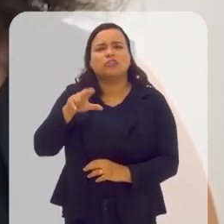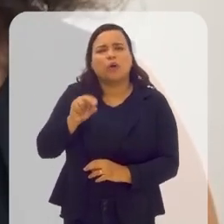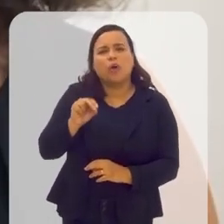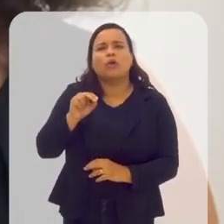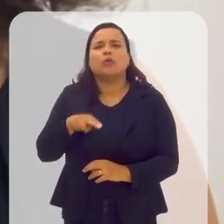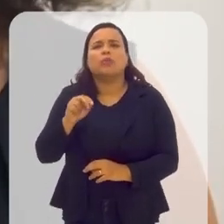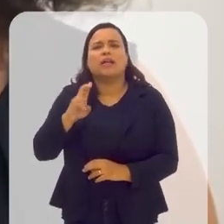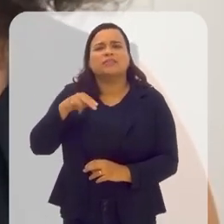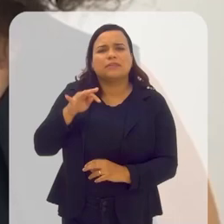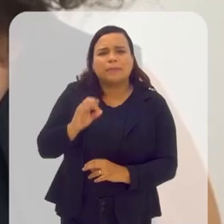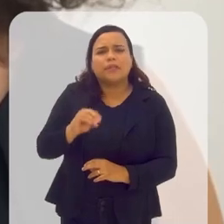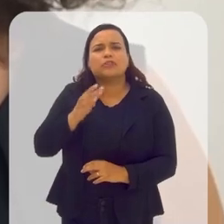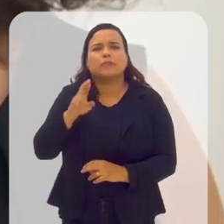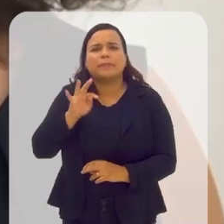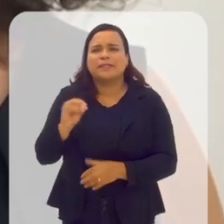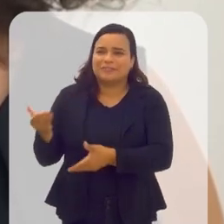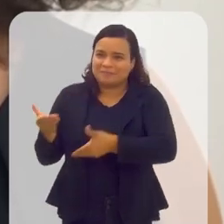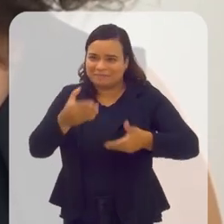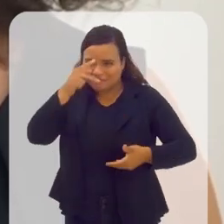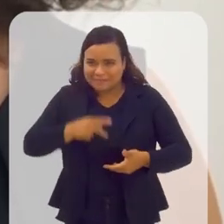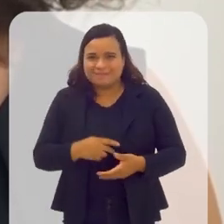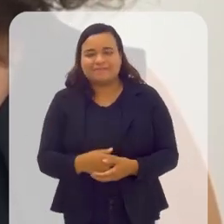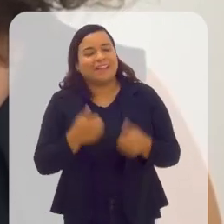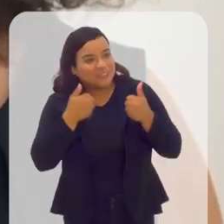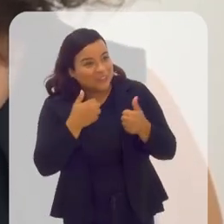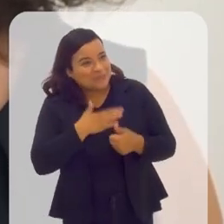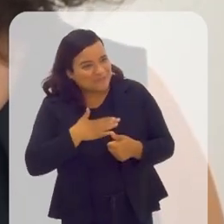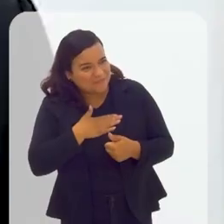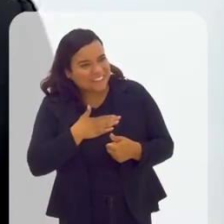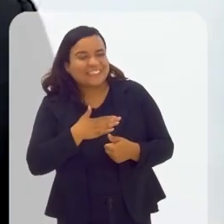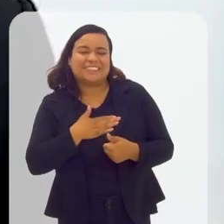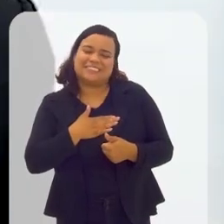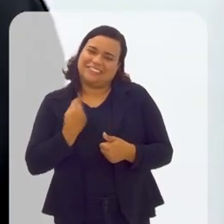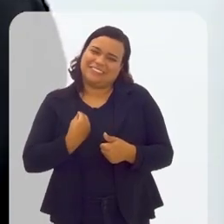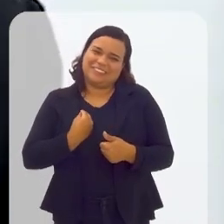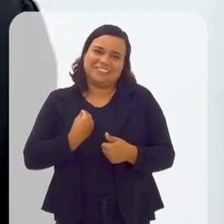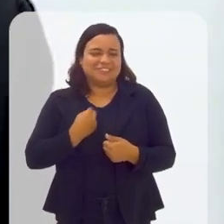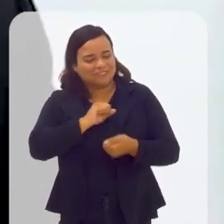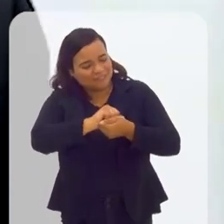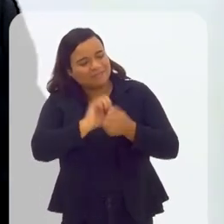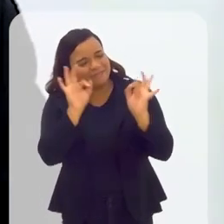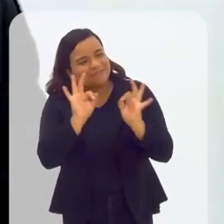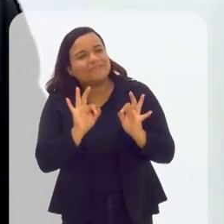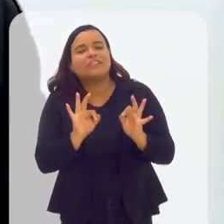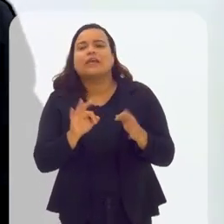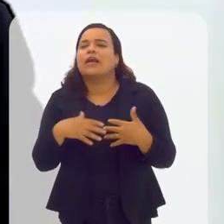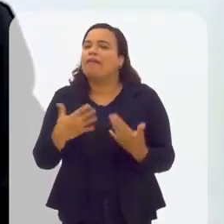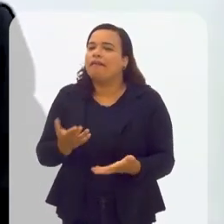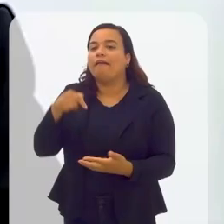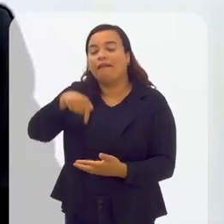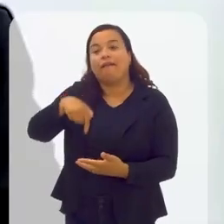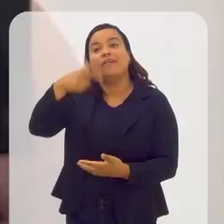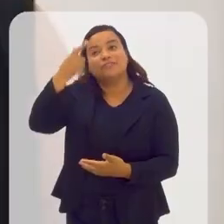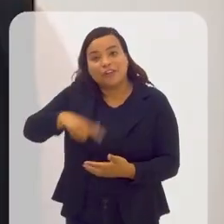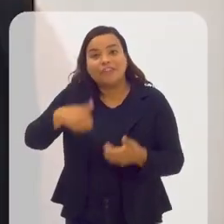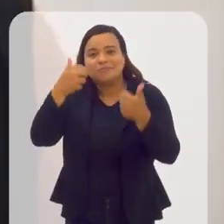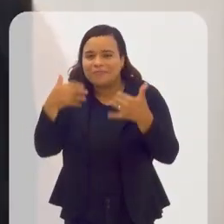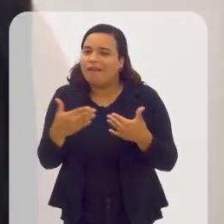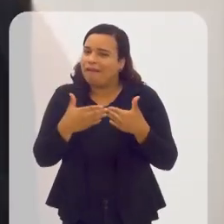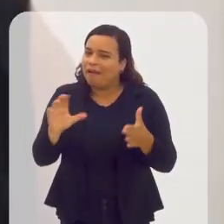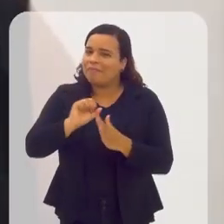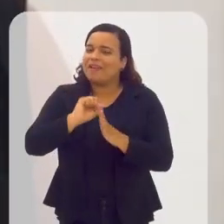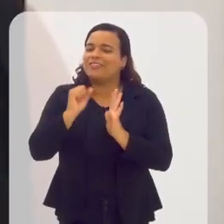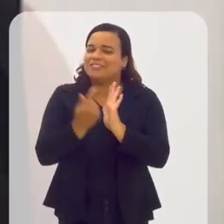Brito. Seja bem-vindo, presidente. Tudo bem, Jace? Como vai? Prazer estar aqui com você. Nesse capítulo, normalmente a gente abre a